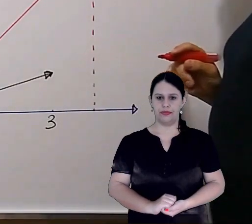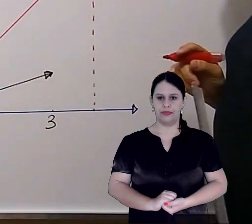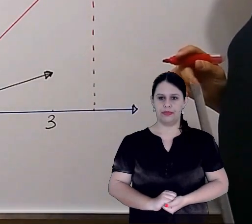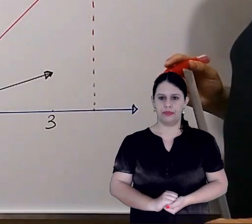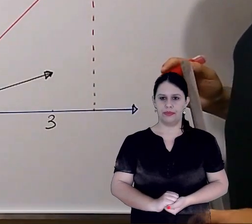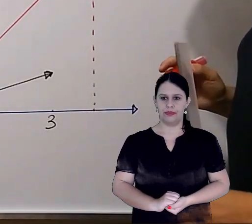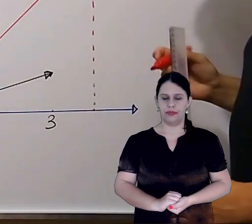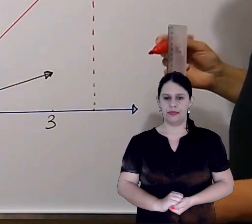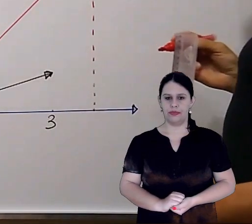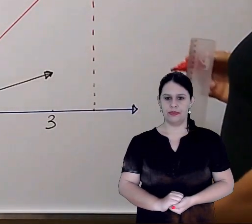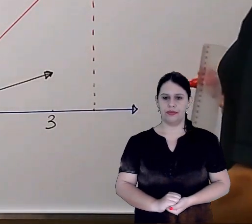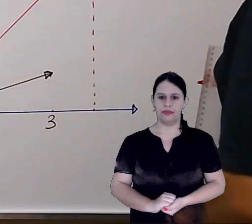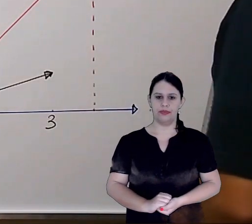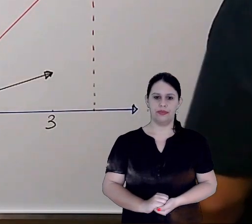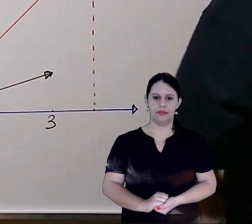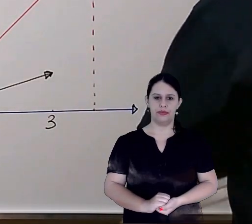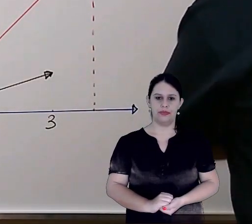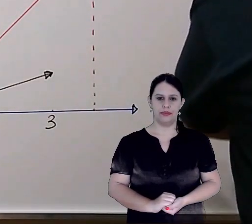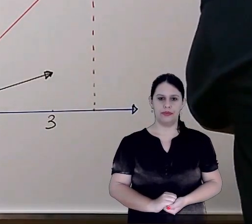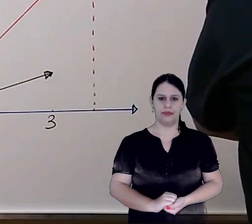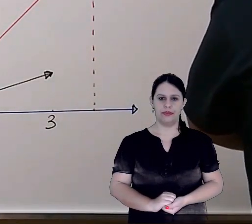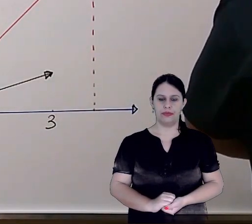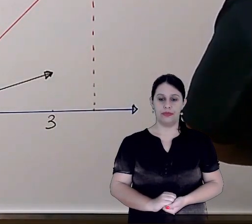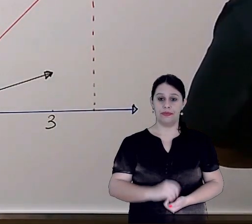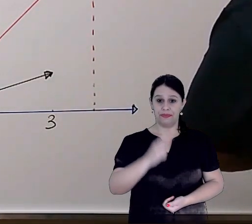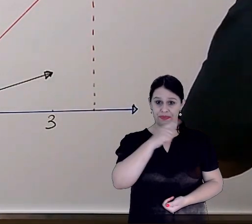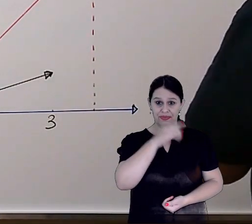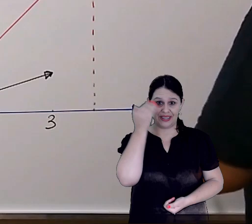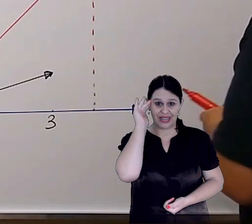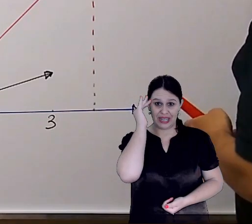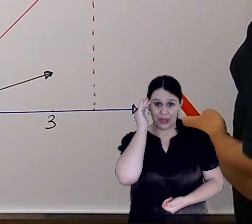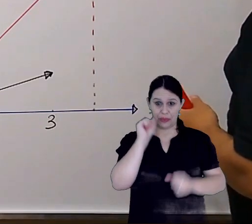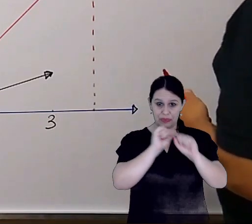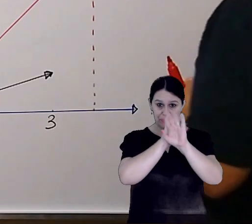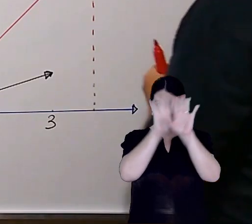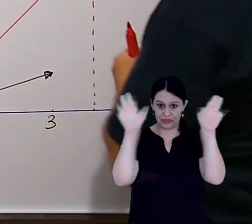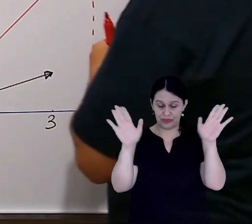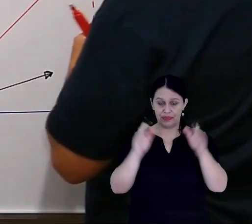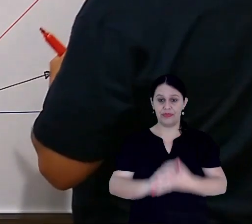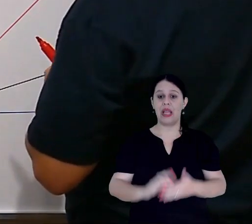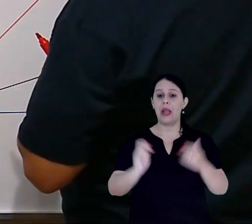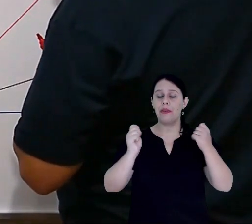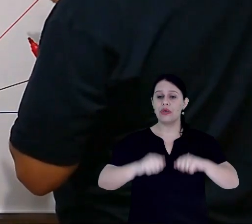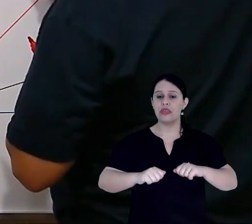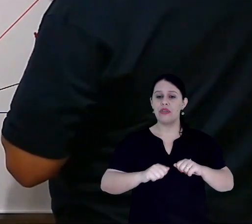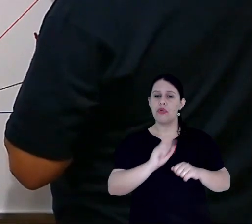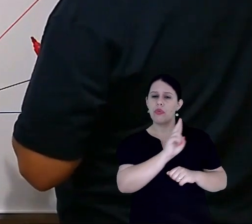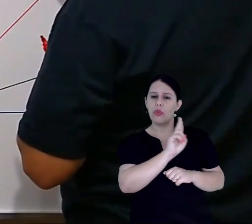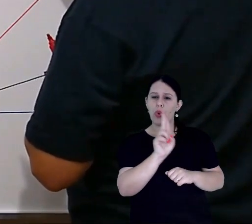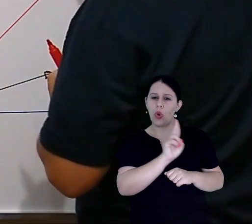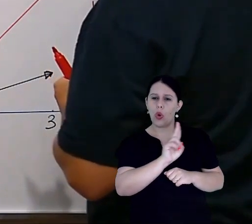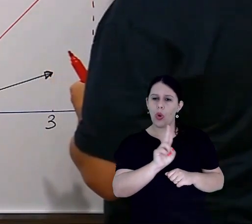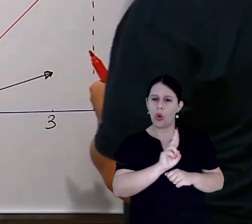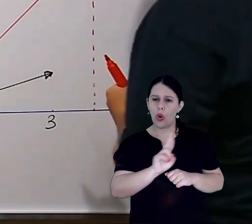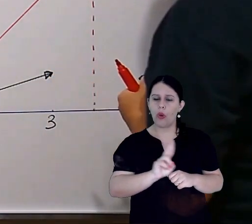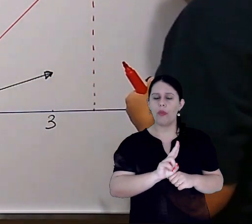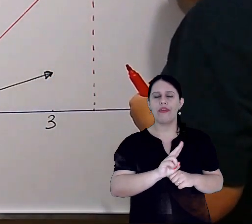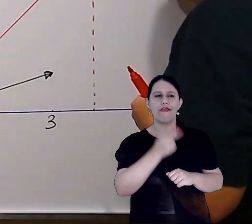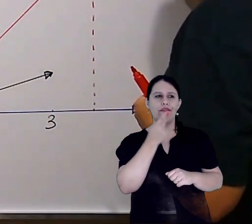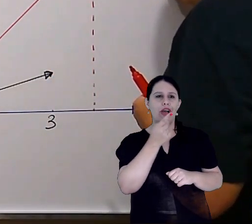Legal? Eu poderia ter dado nome a eles, né? Poderia ter chamado Este aqui De B